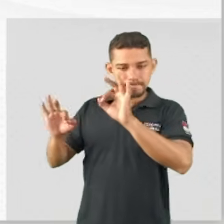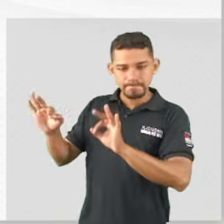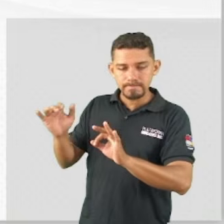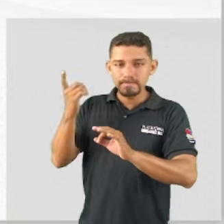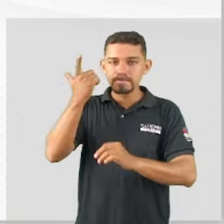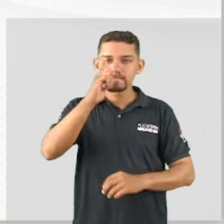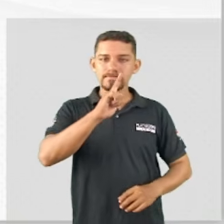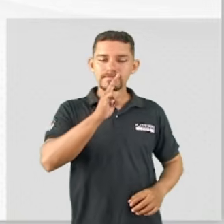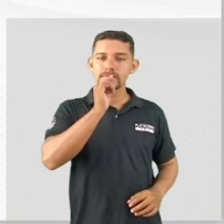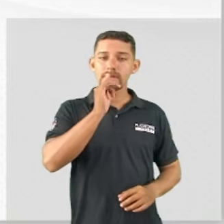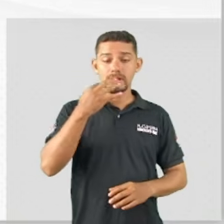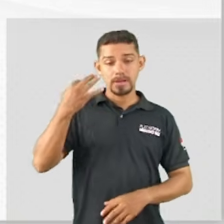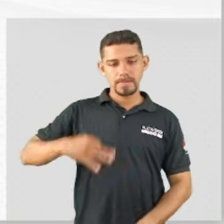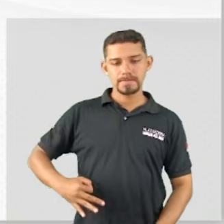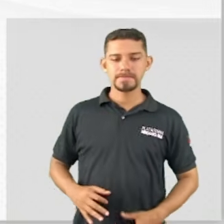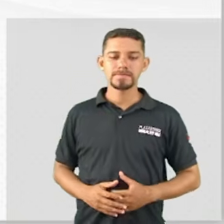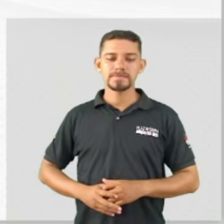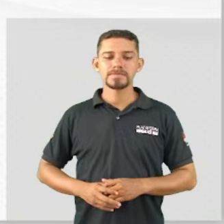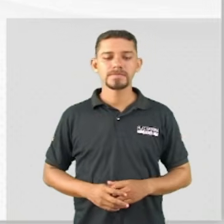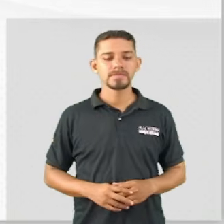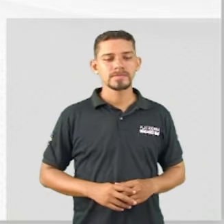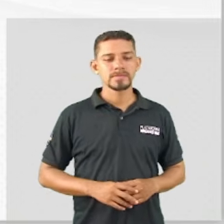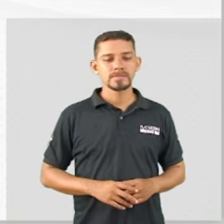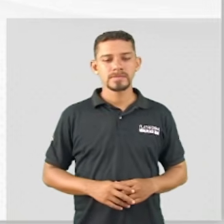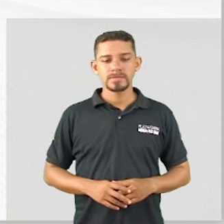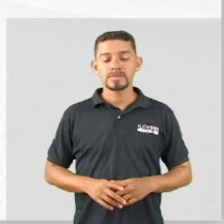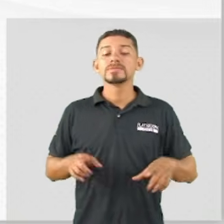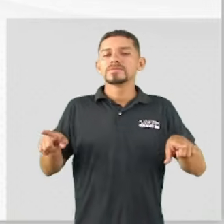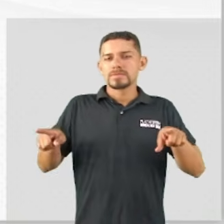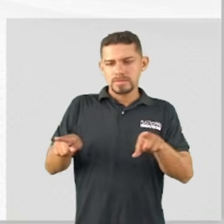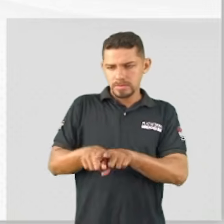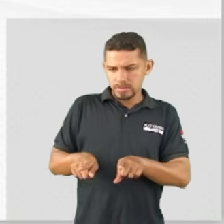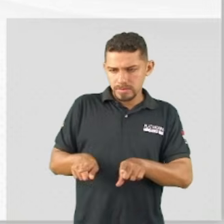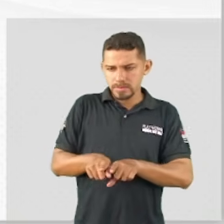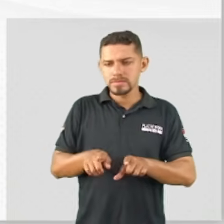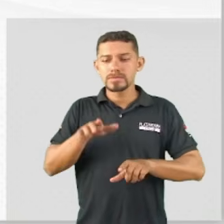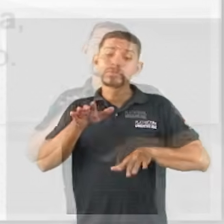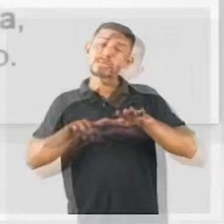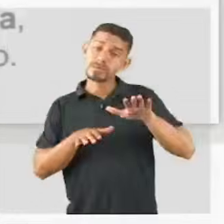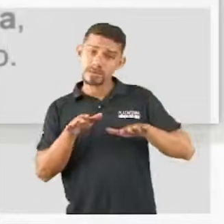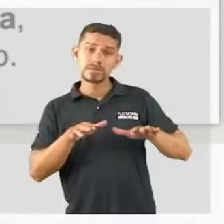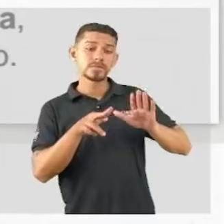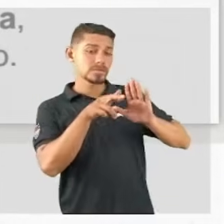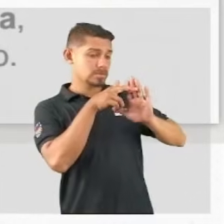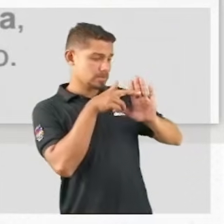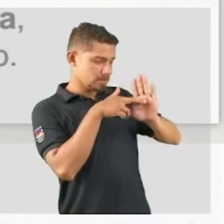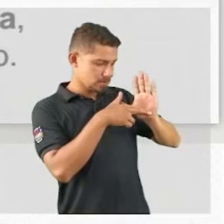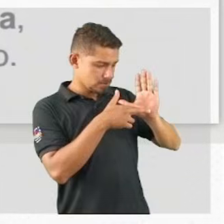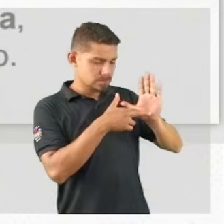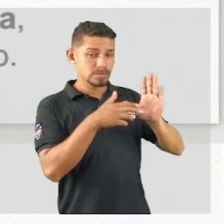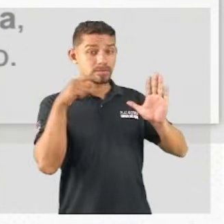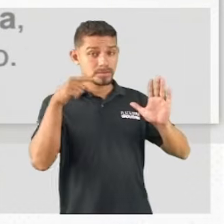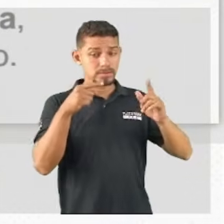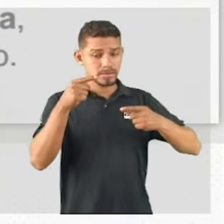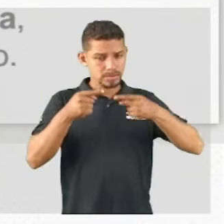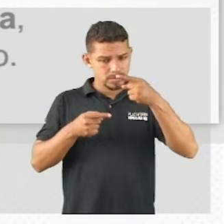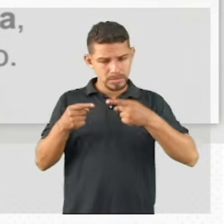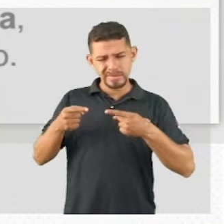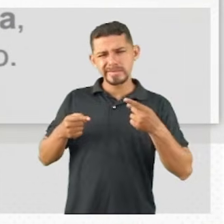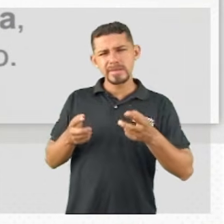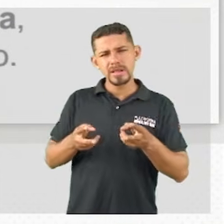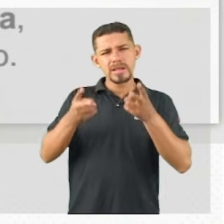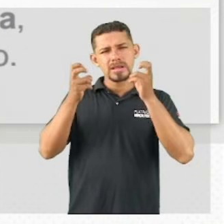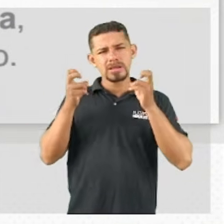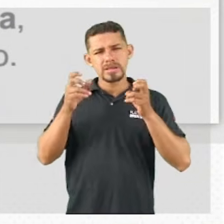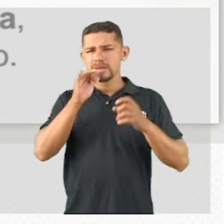êxito no momento do debate, tá bom? E também, além dessas regras estabelecidas, esse debate, né, a gente percebe